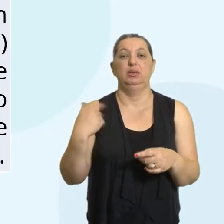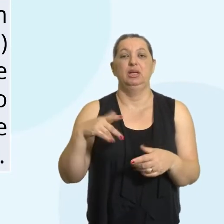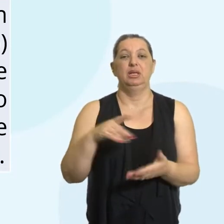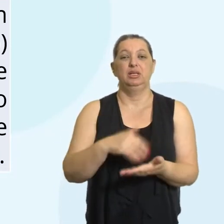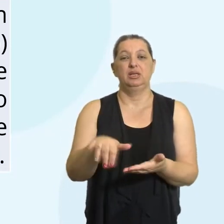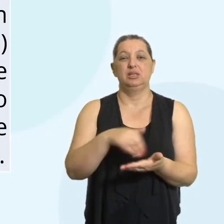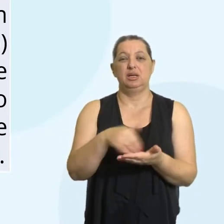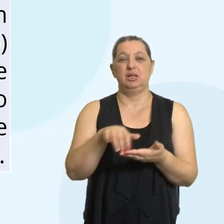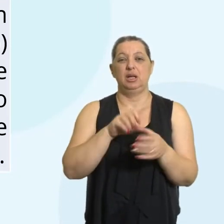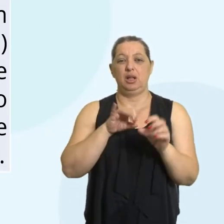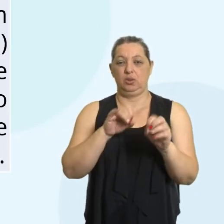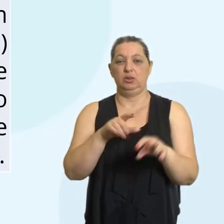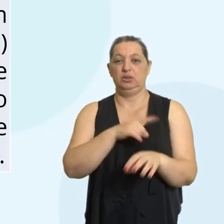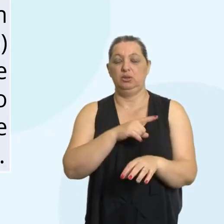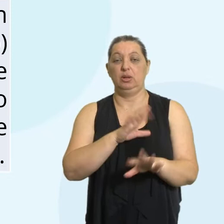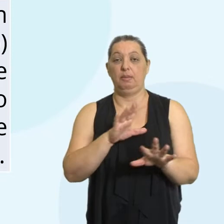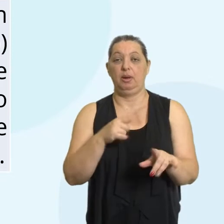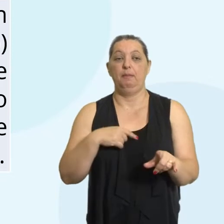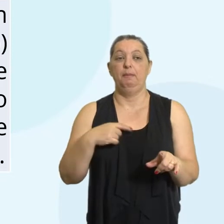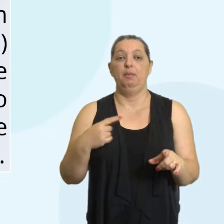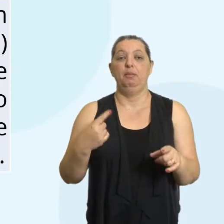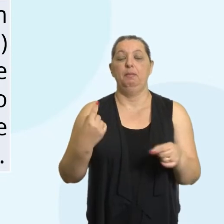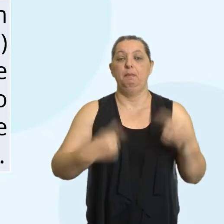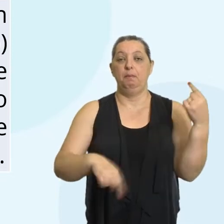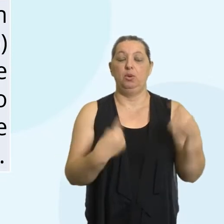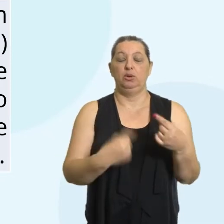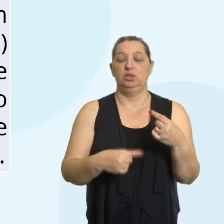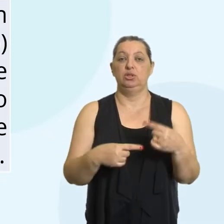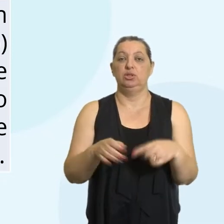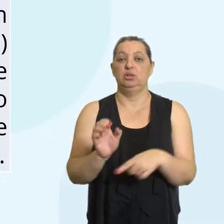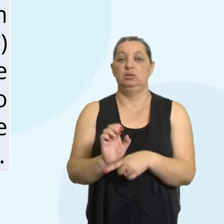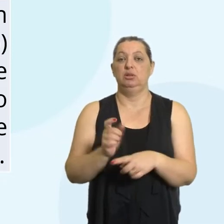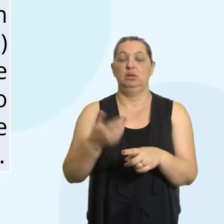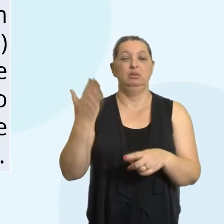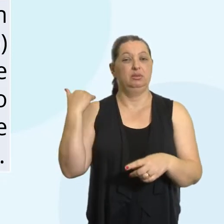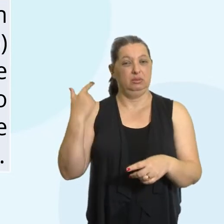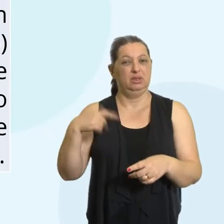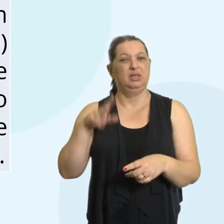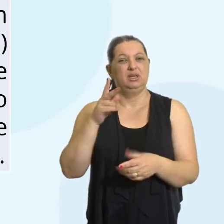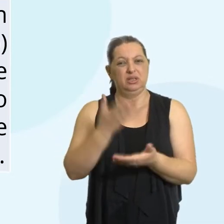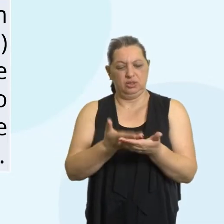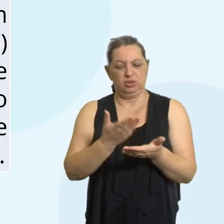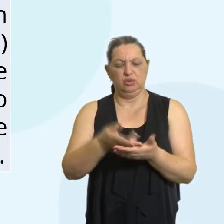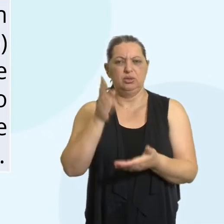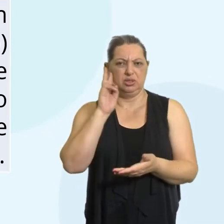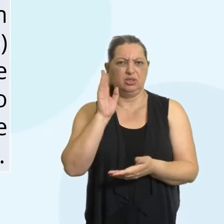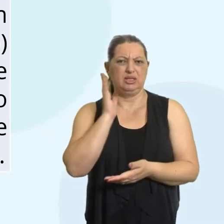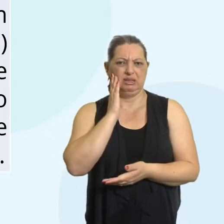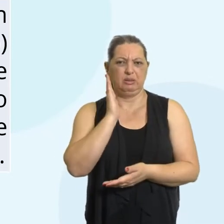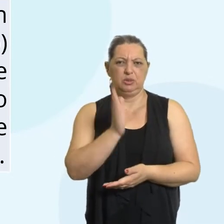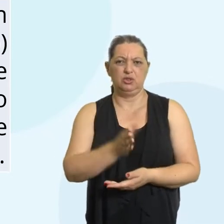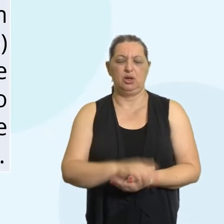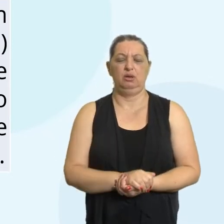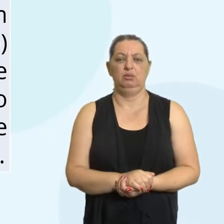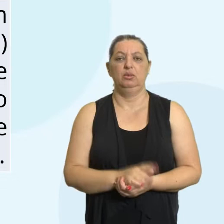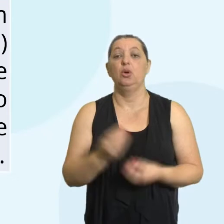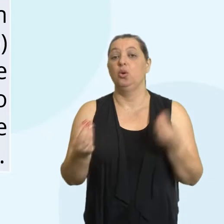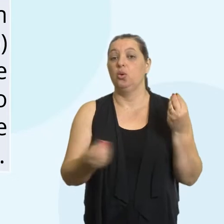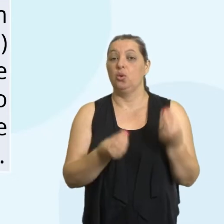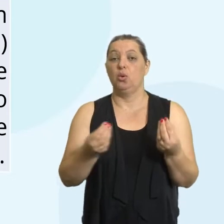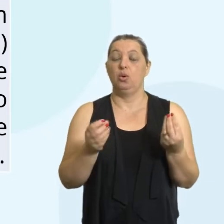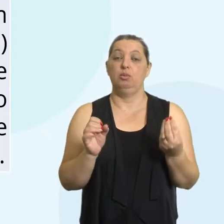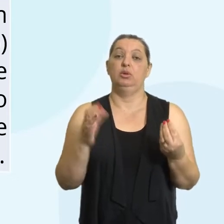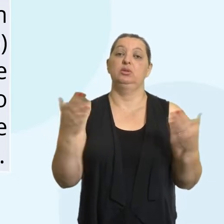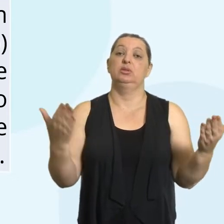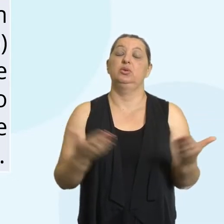de educação e tudo mais mas ele foi uma política de estado por muito tempo se estuda isso histórica sabemos disso e como isso ficou hoje como